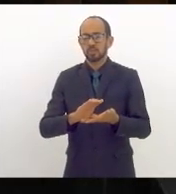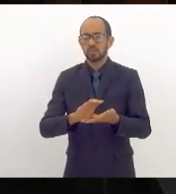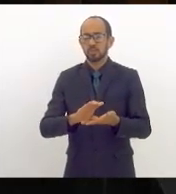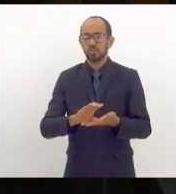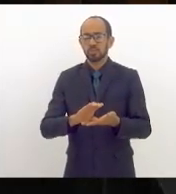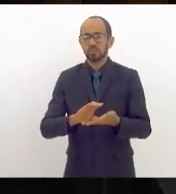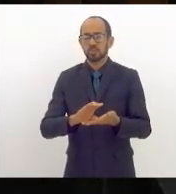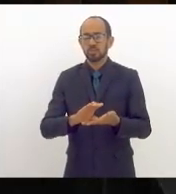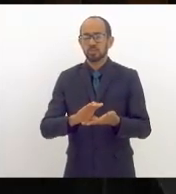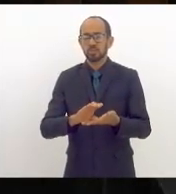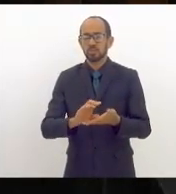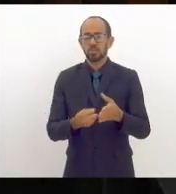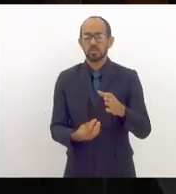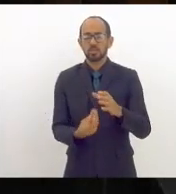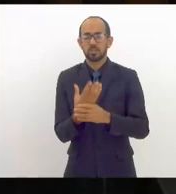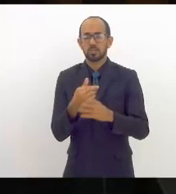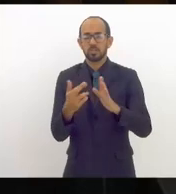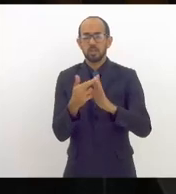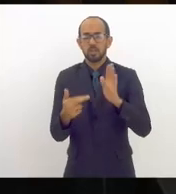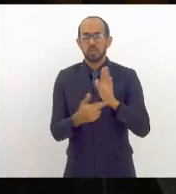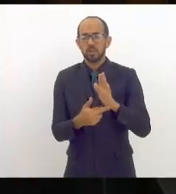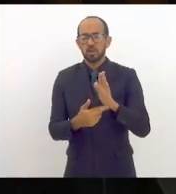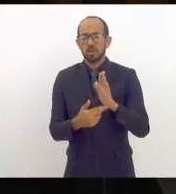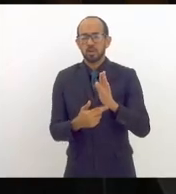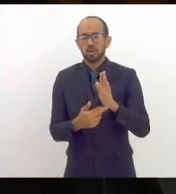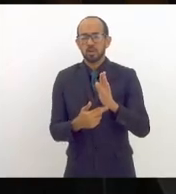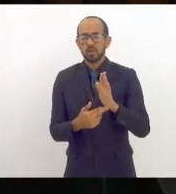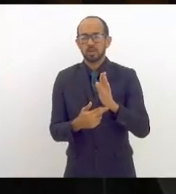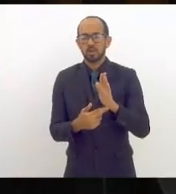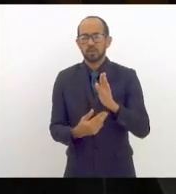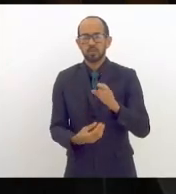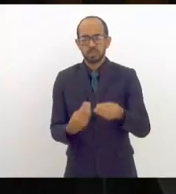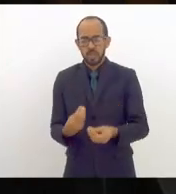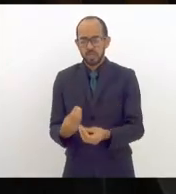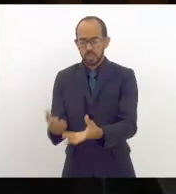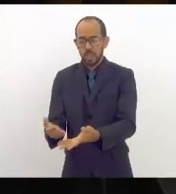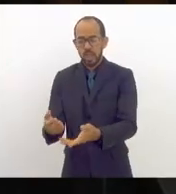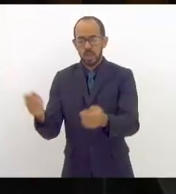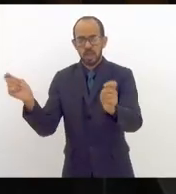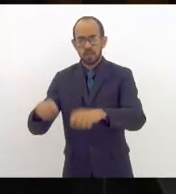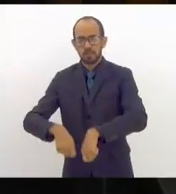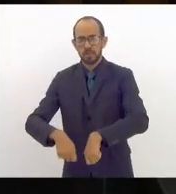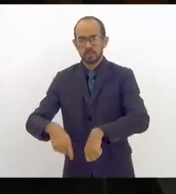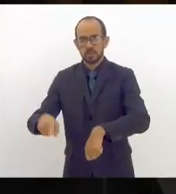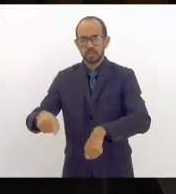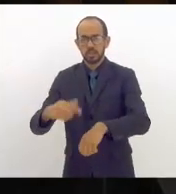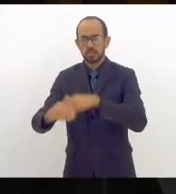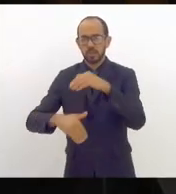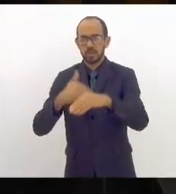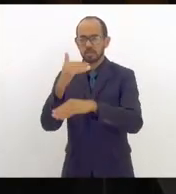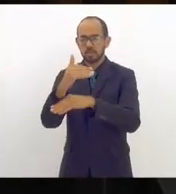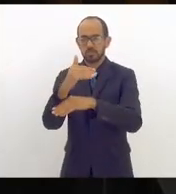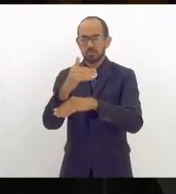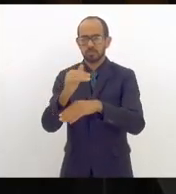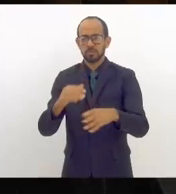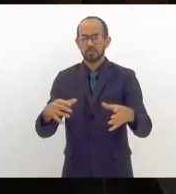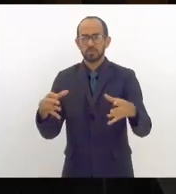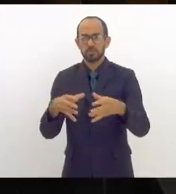uma regulamentação em que você dá poderes extraordinários a Uma Corte